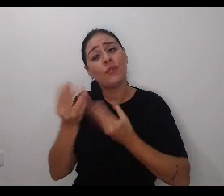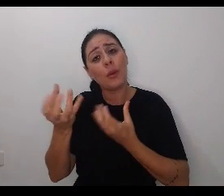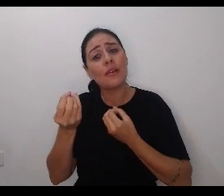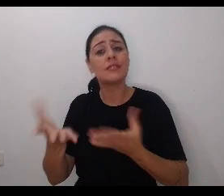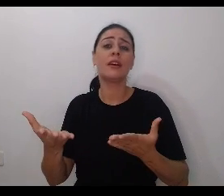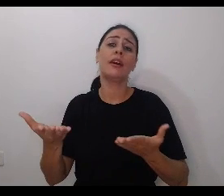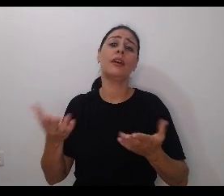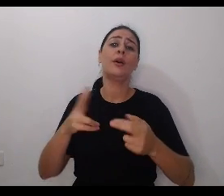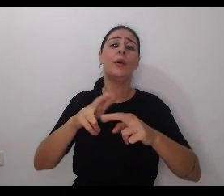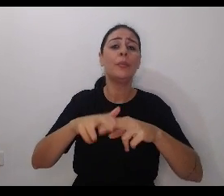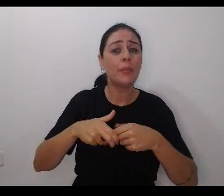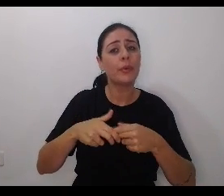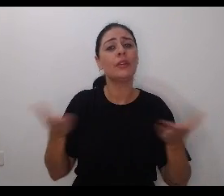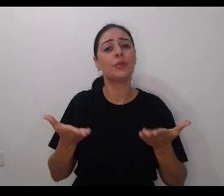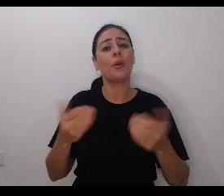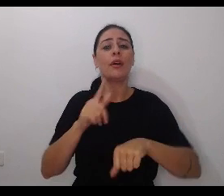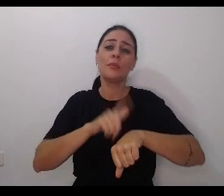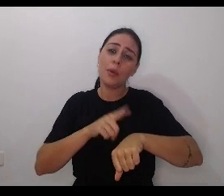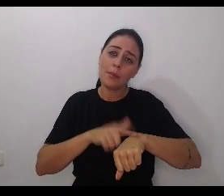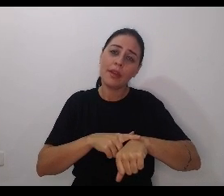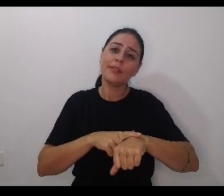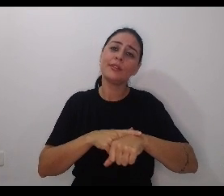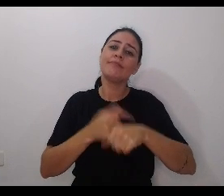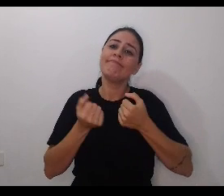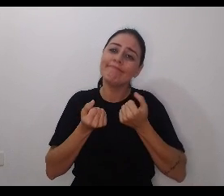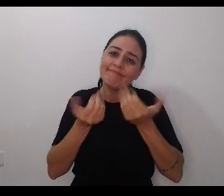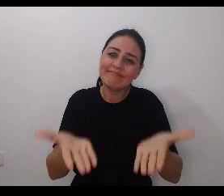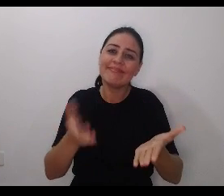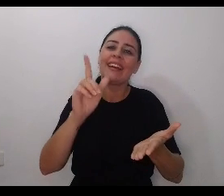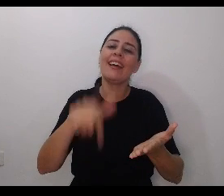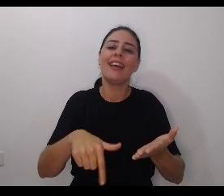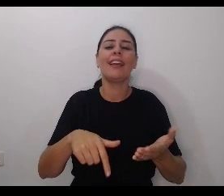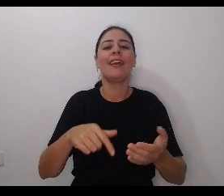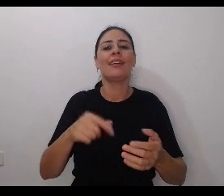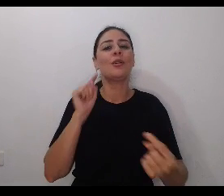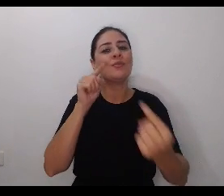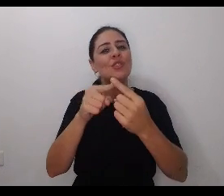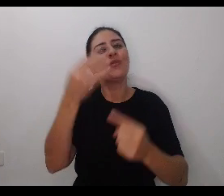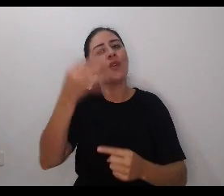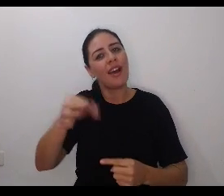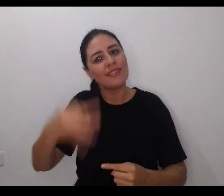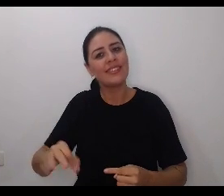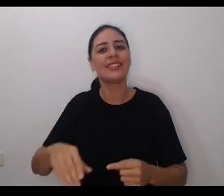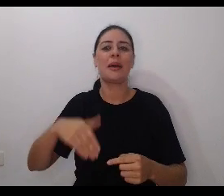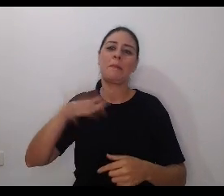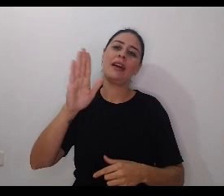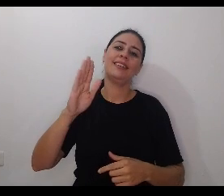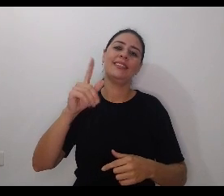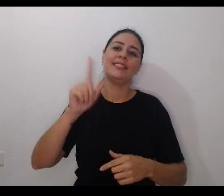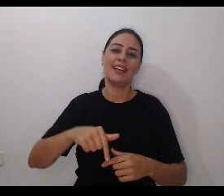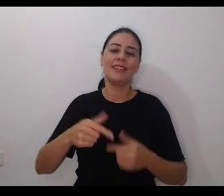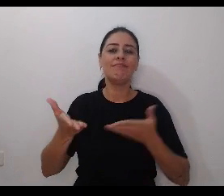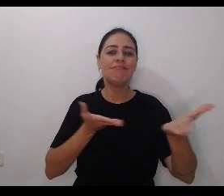os profissionais e as famílias, porque eu sempre falo, ninguém erra porque quer. Às vezes falta uma informação aqui ou outra ali,